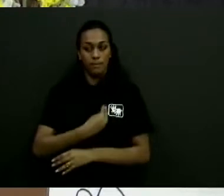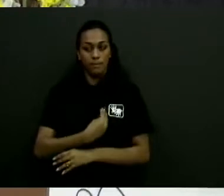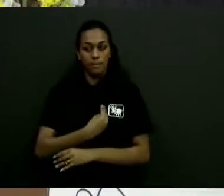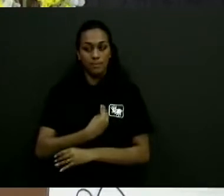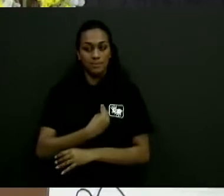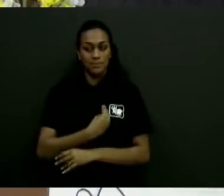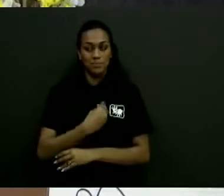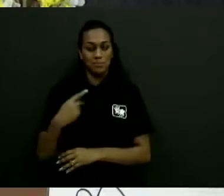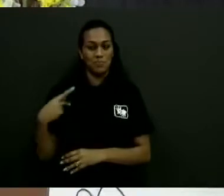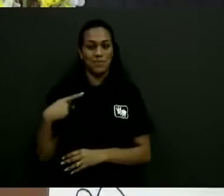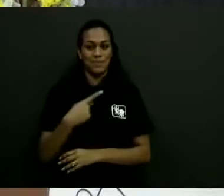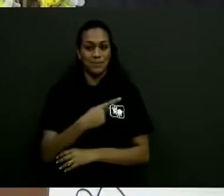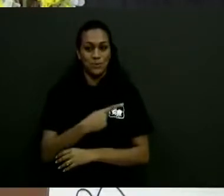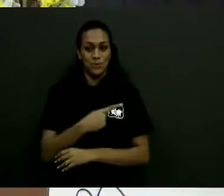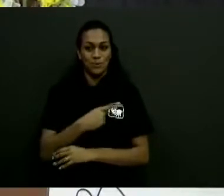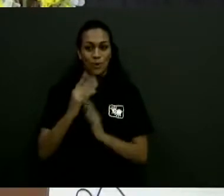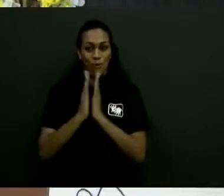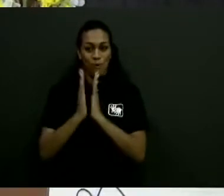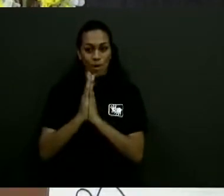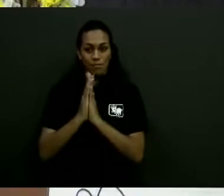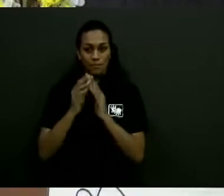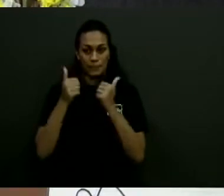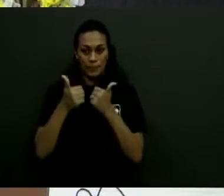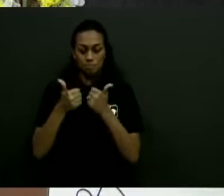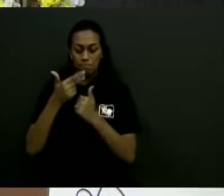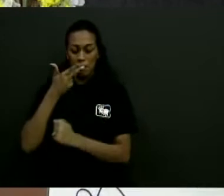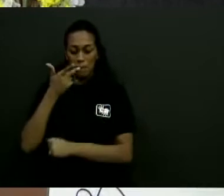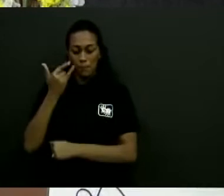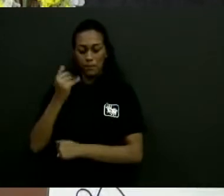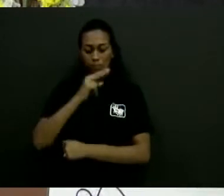Brasil, fora do Brasil. Pai, eu te agradeço em nome de Jesus.